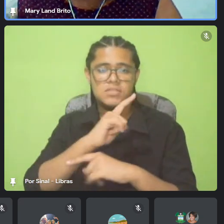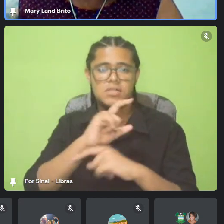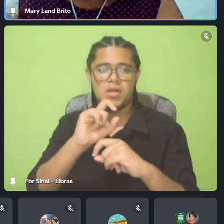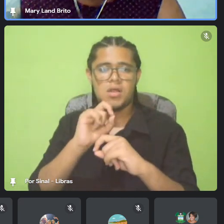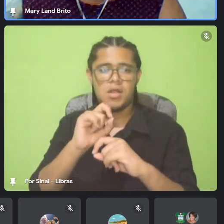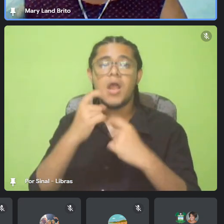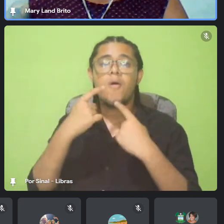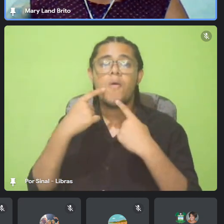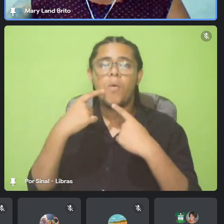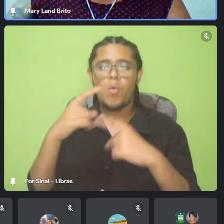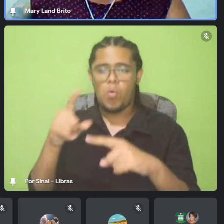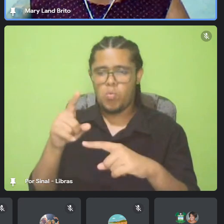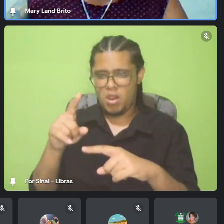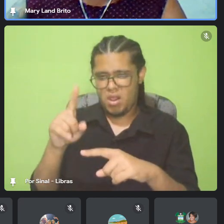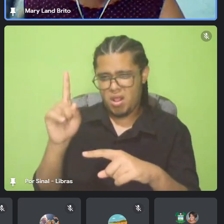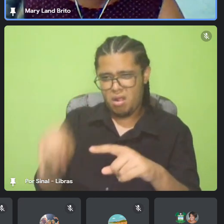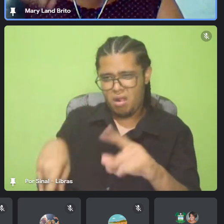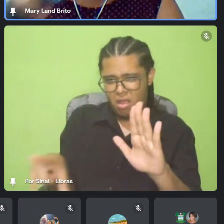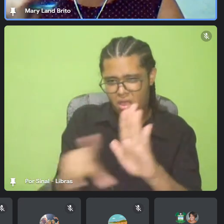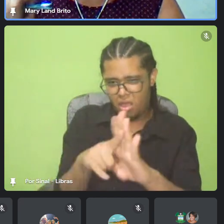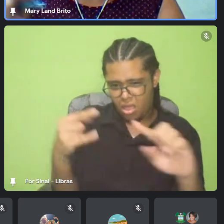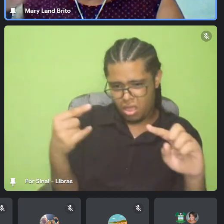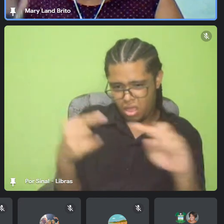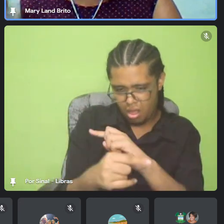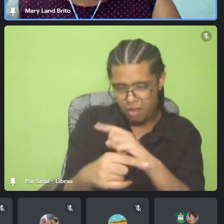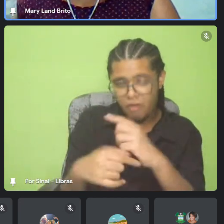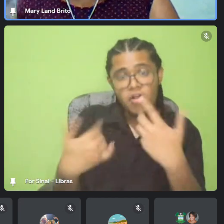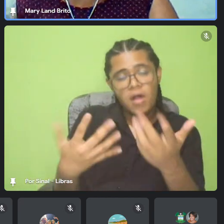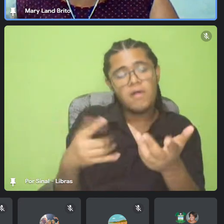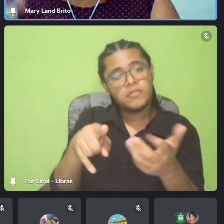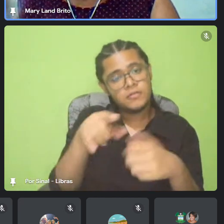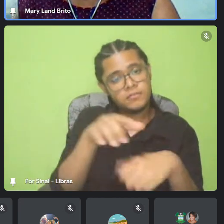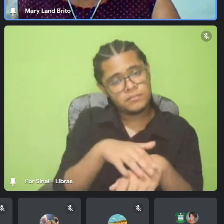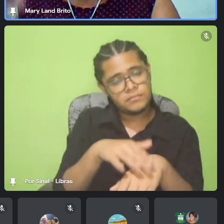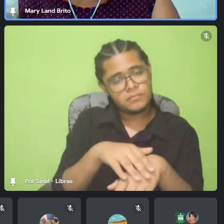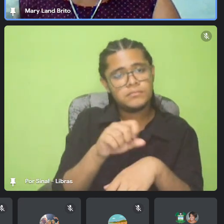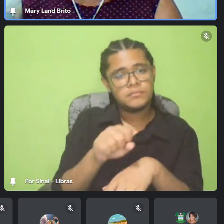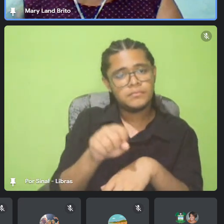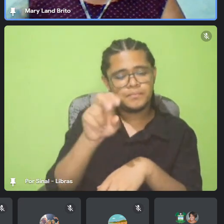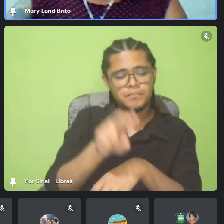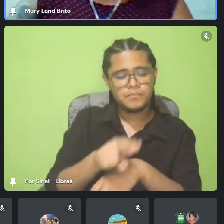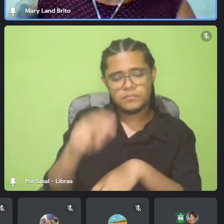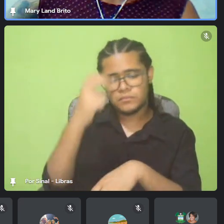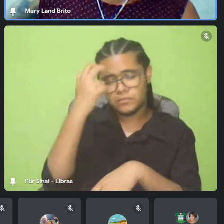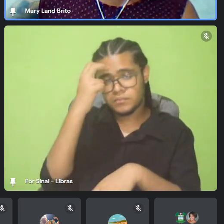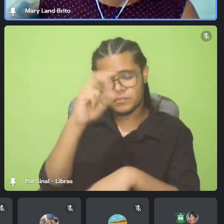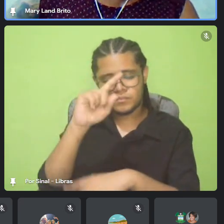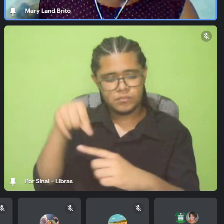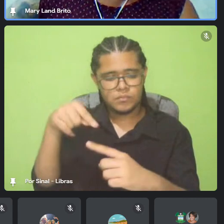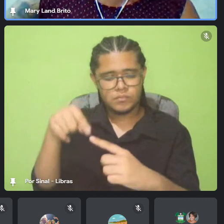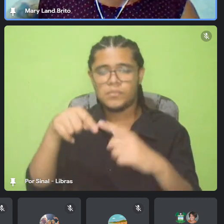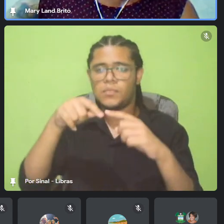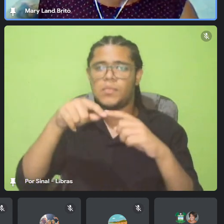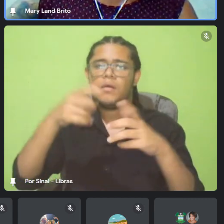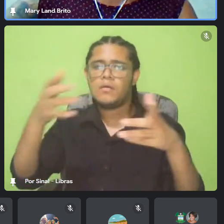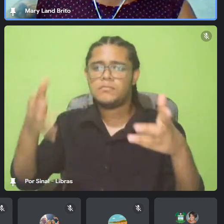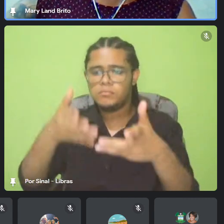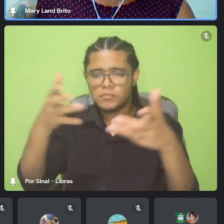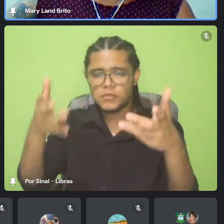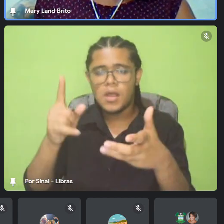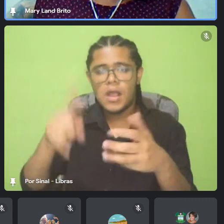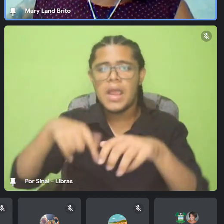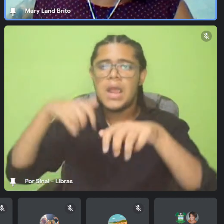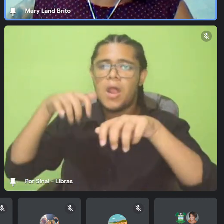antiproibicionista, você tem que usar a cultura como elemento propulsor para isso daí, então, é uma marcha que traz um